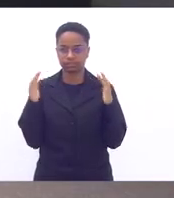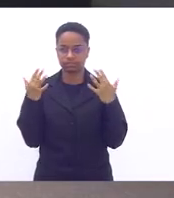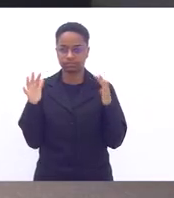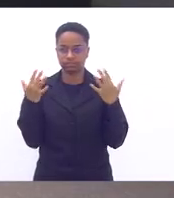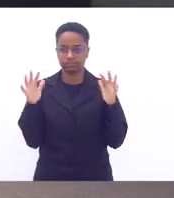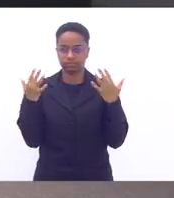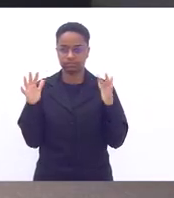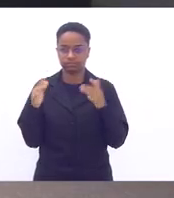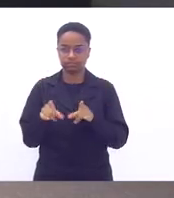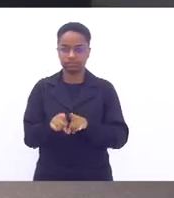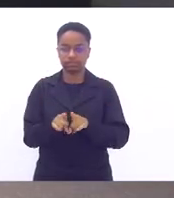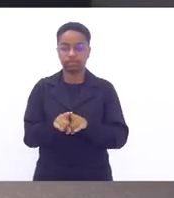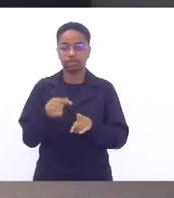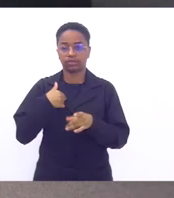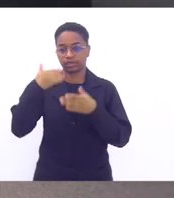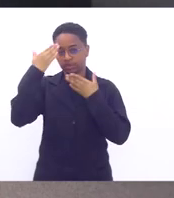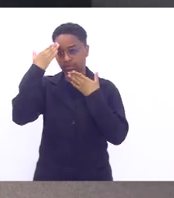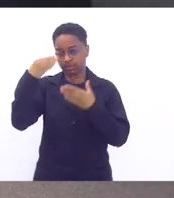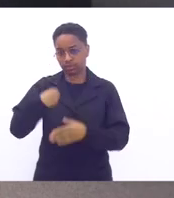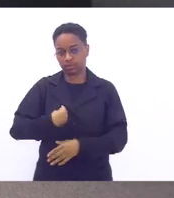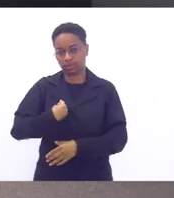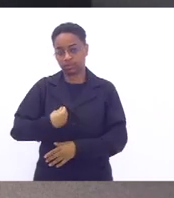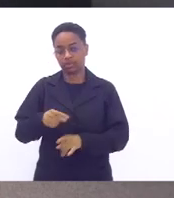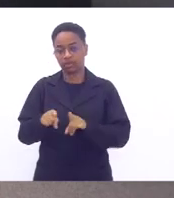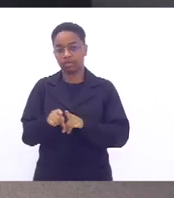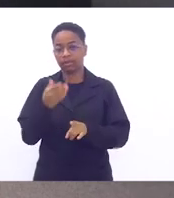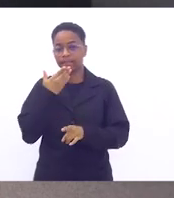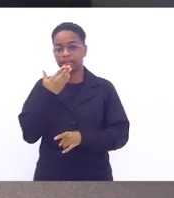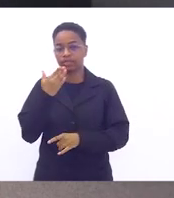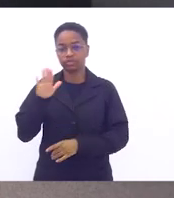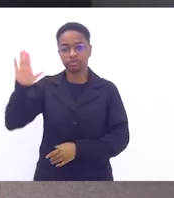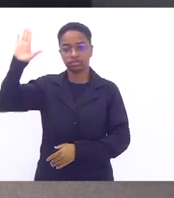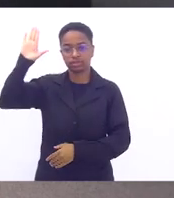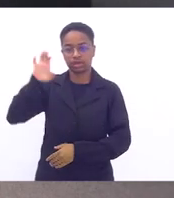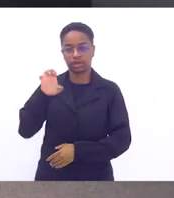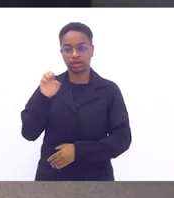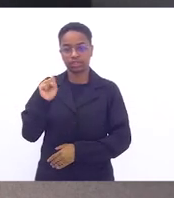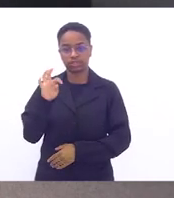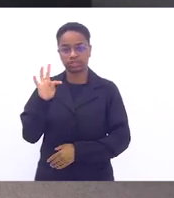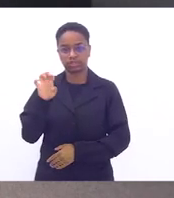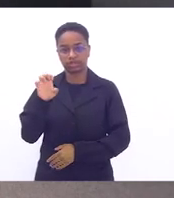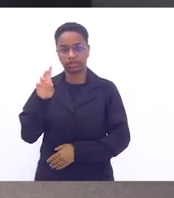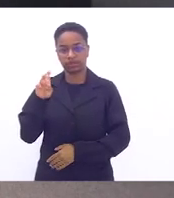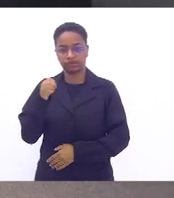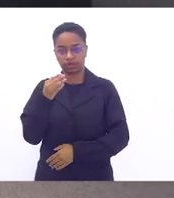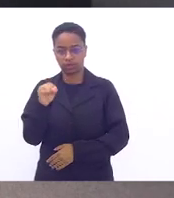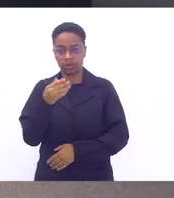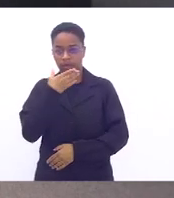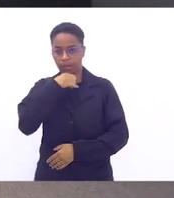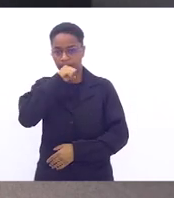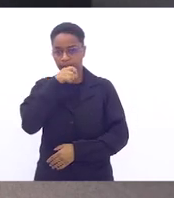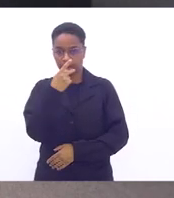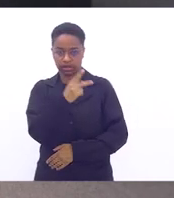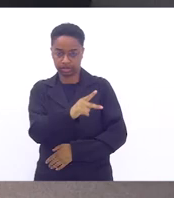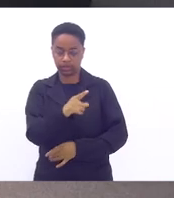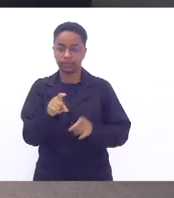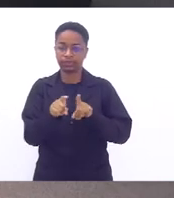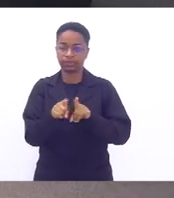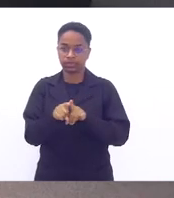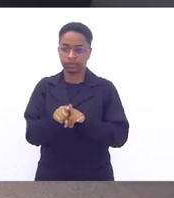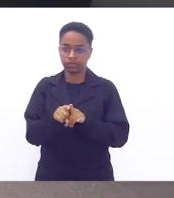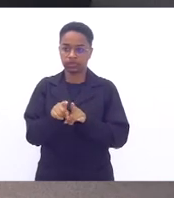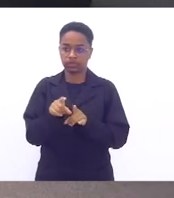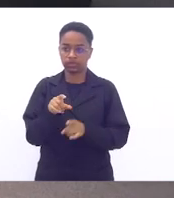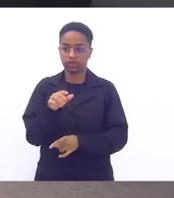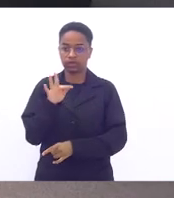quero agradecer a presença pedir que se identifiquem aí o Estevam pai do Gui tá presente conosco Rufina